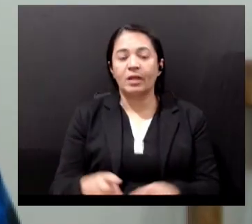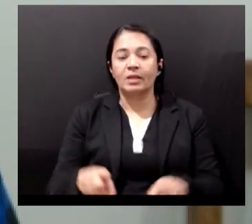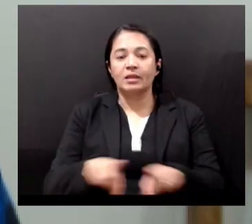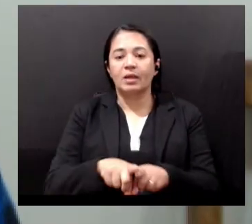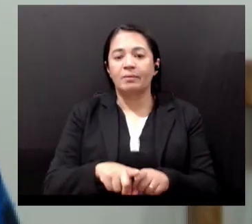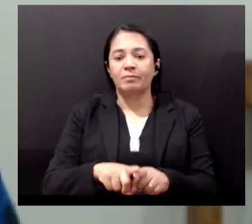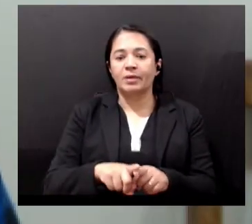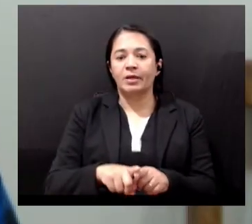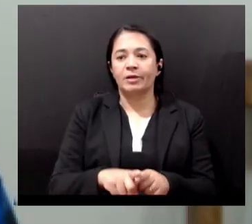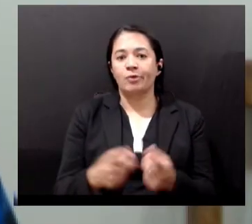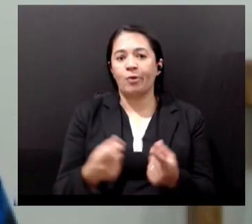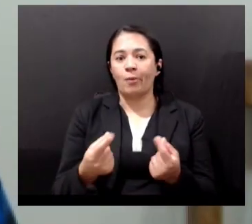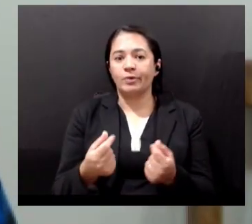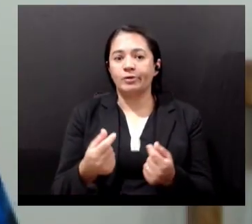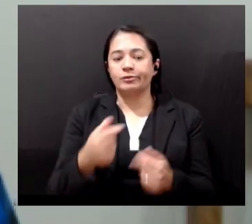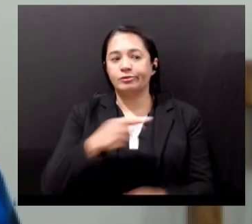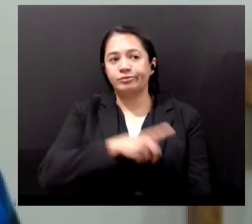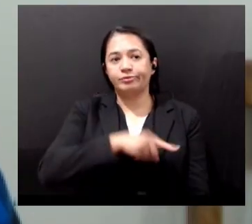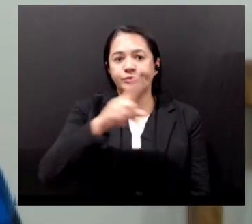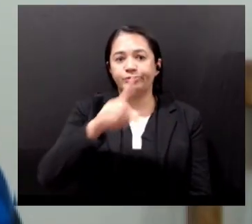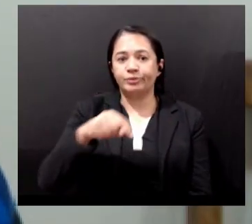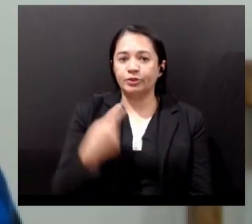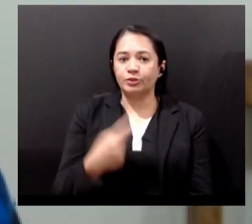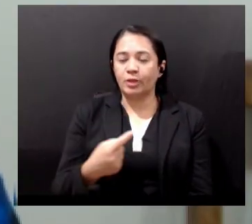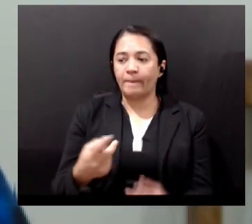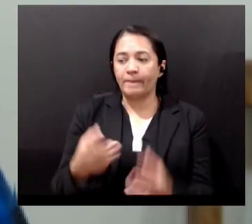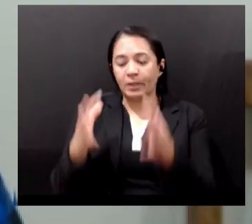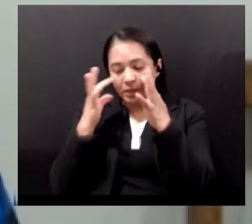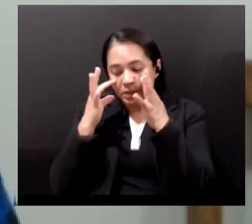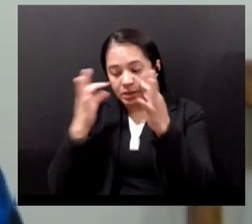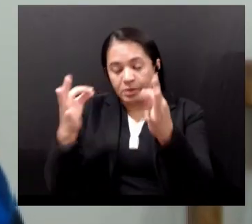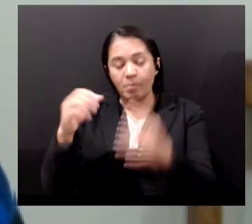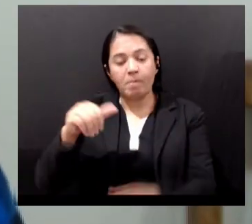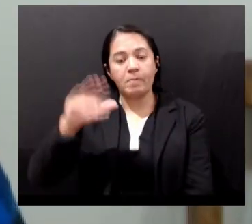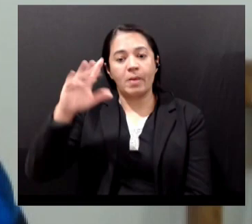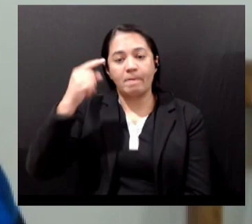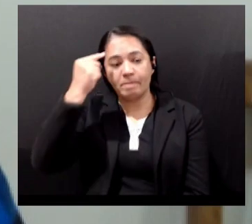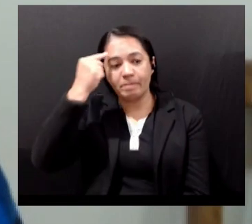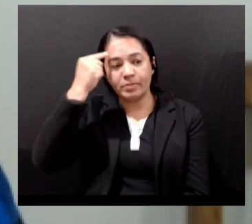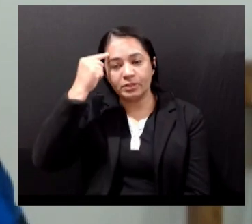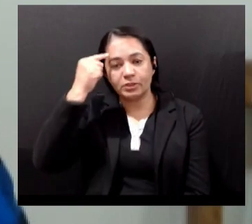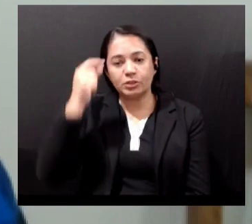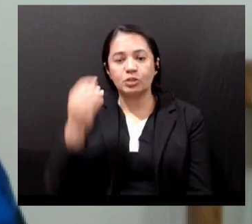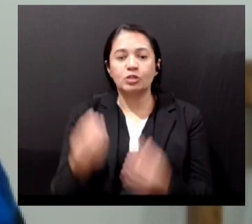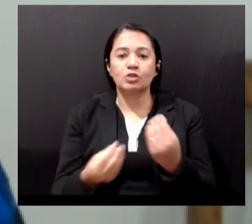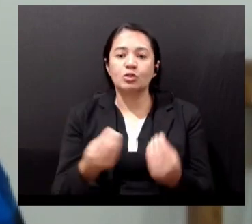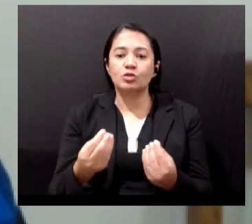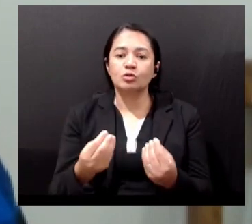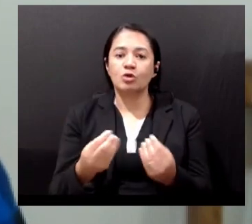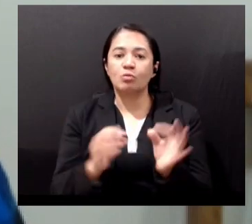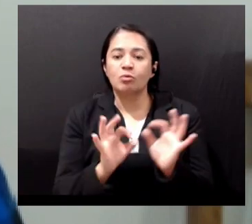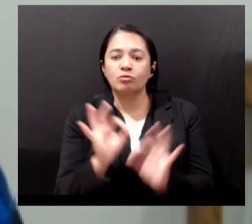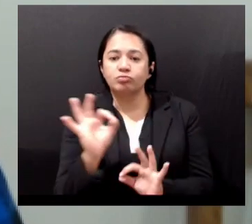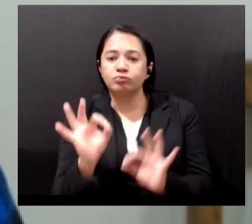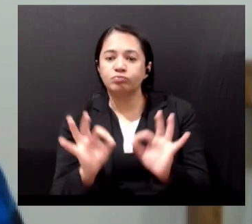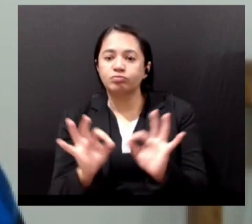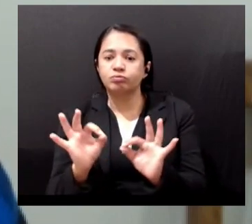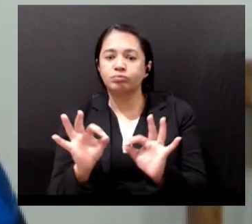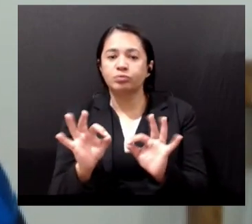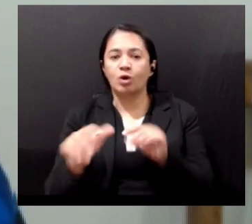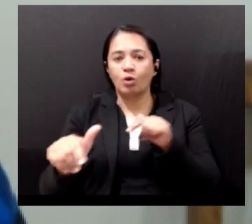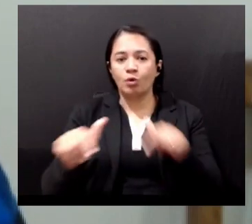flutuação elevada de preços, fez com que olhássemos com mais atenção, pensando em como planejar